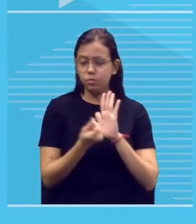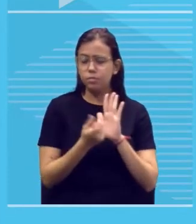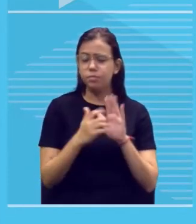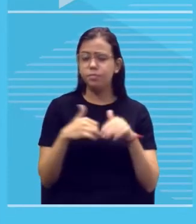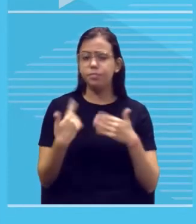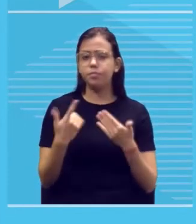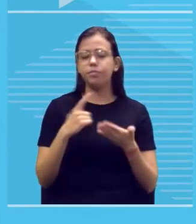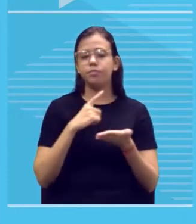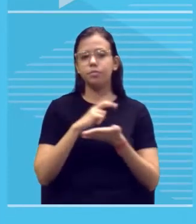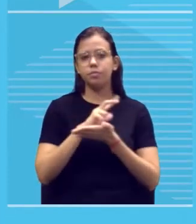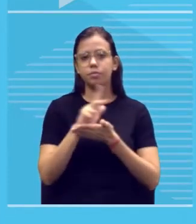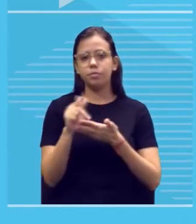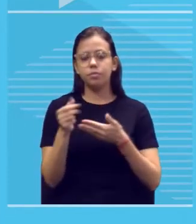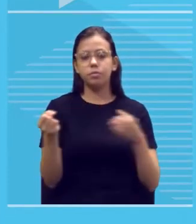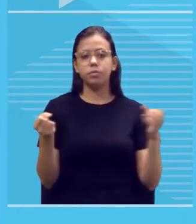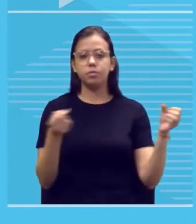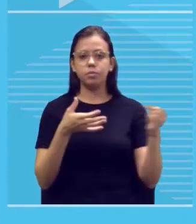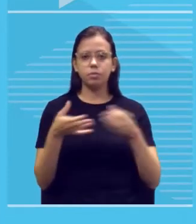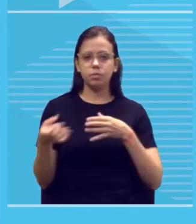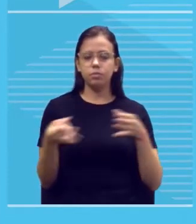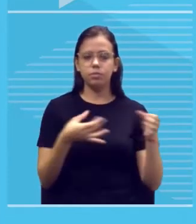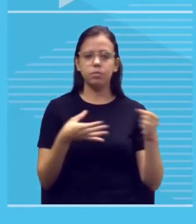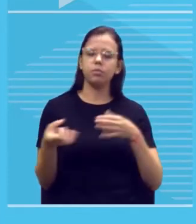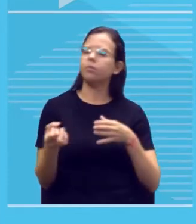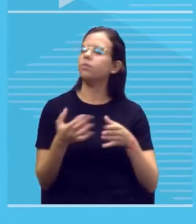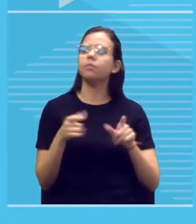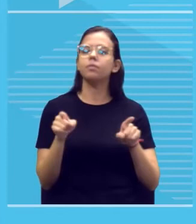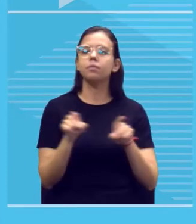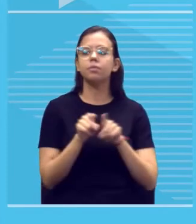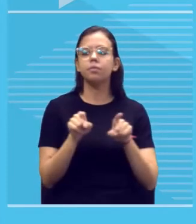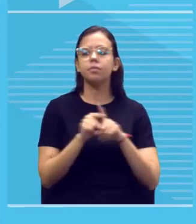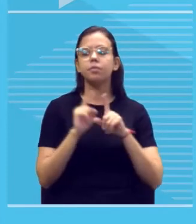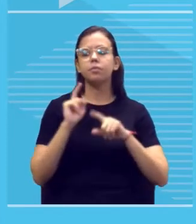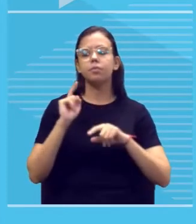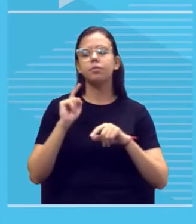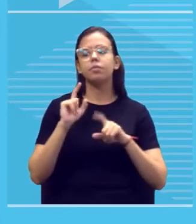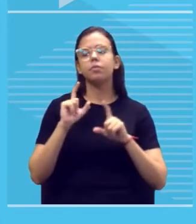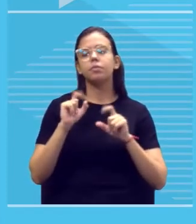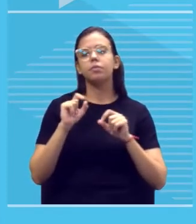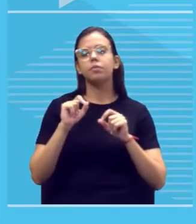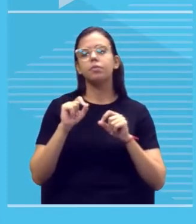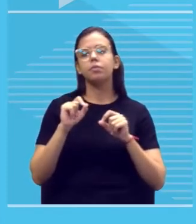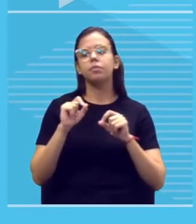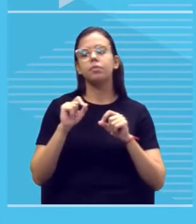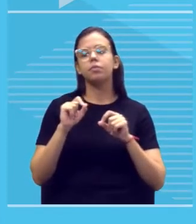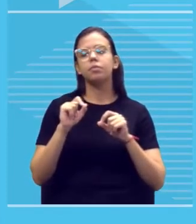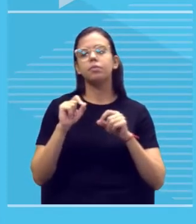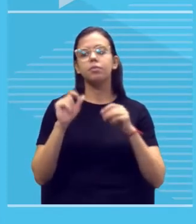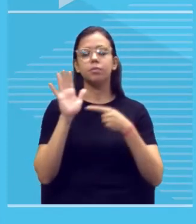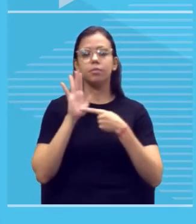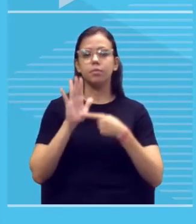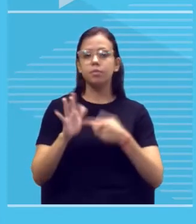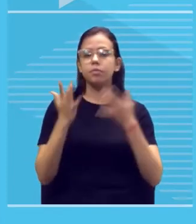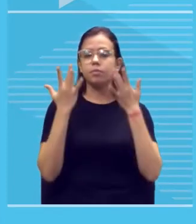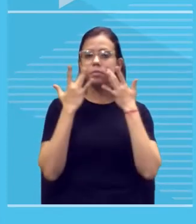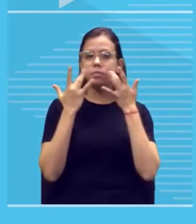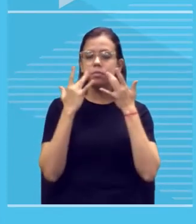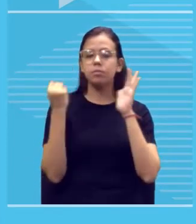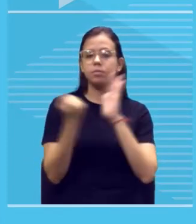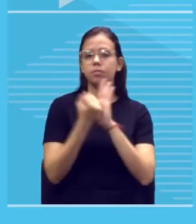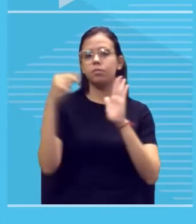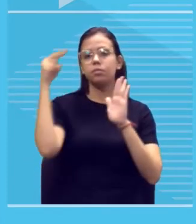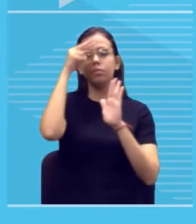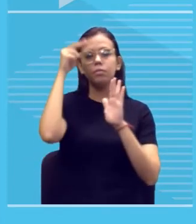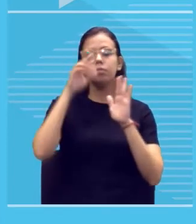monte de inovação um monte de de peças que entraram para a história certo mas todas elas